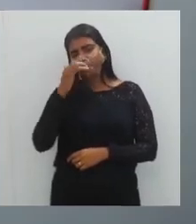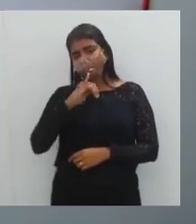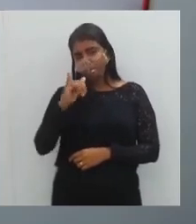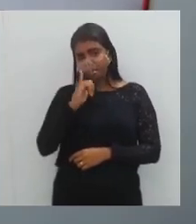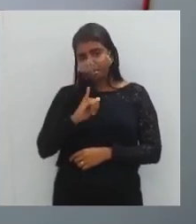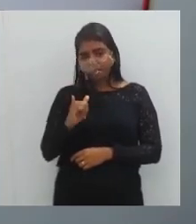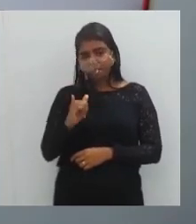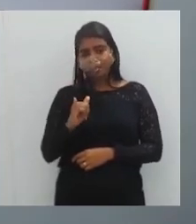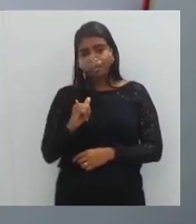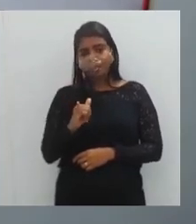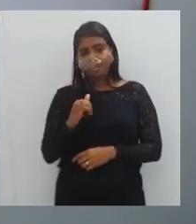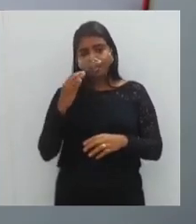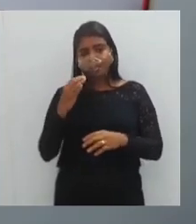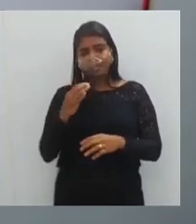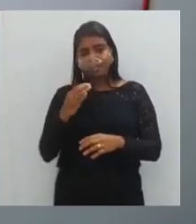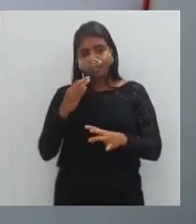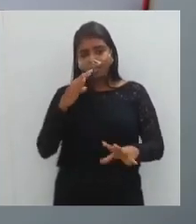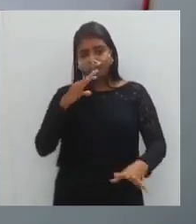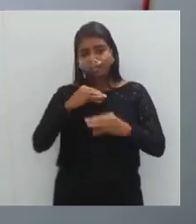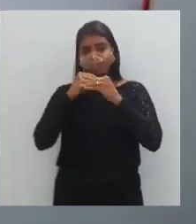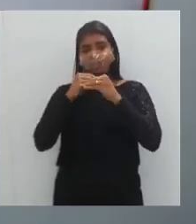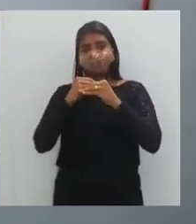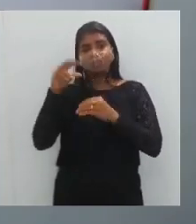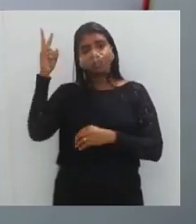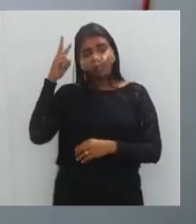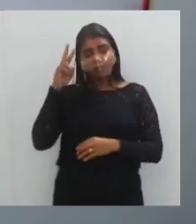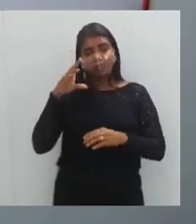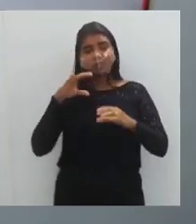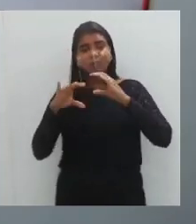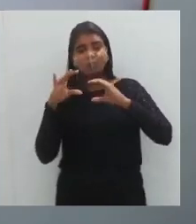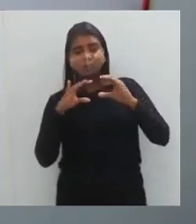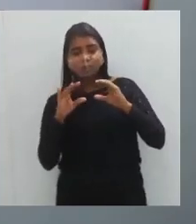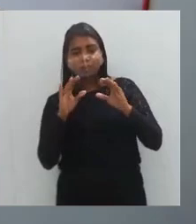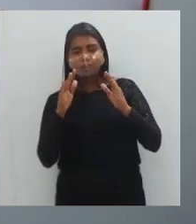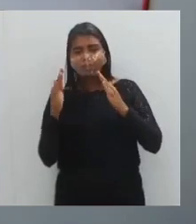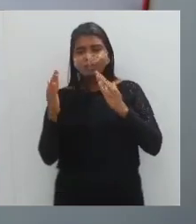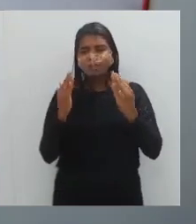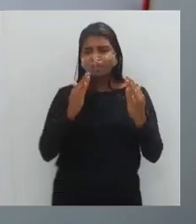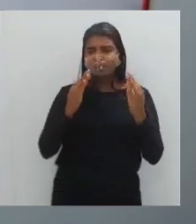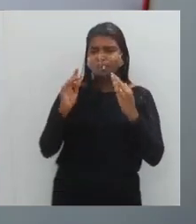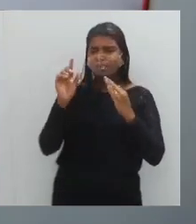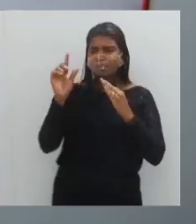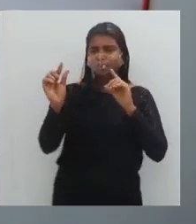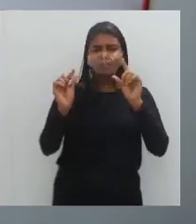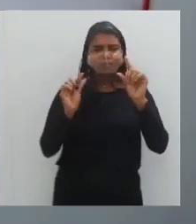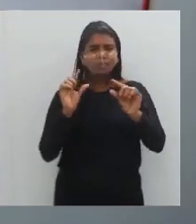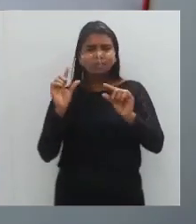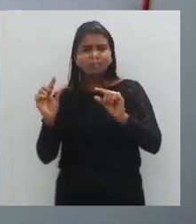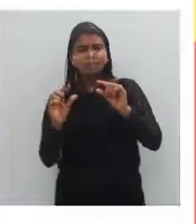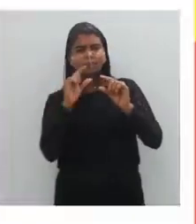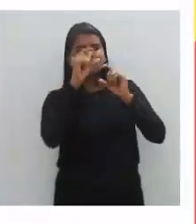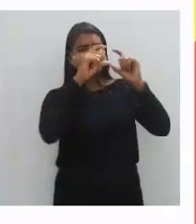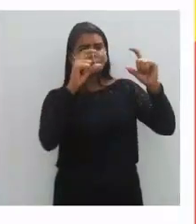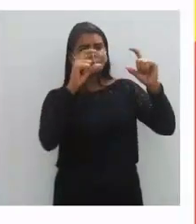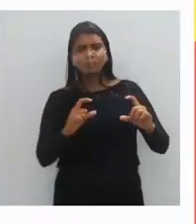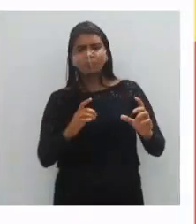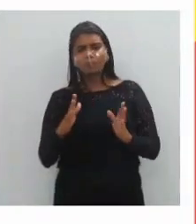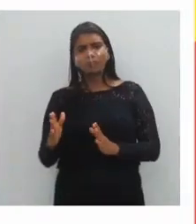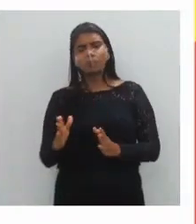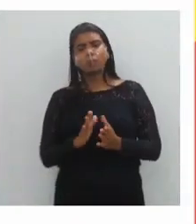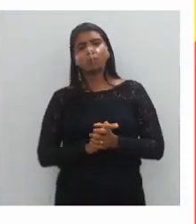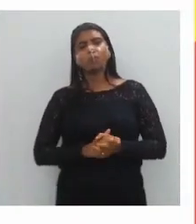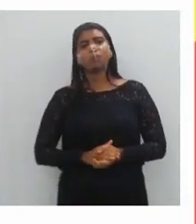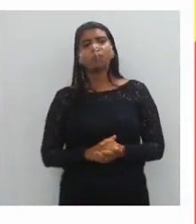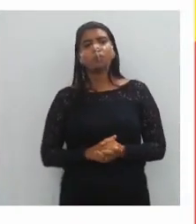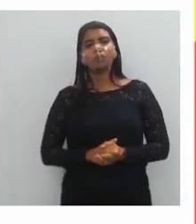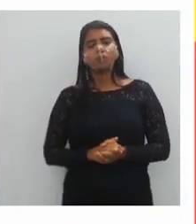lá presente na história já vai comunicando, tá? Já comunica. Então, corta para o slide.